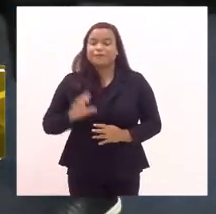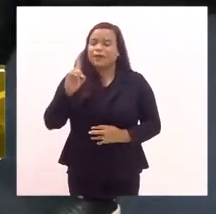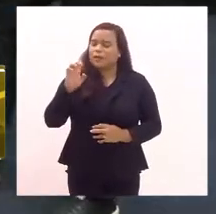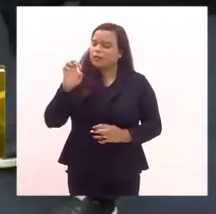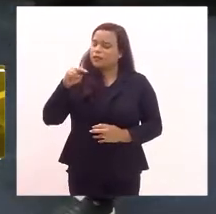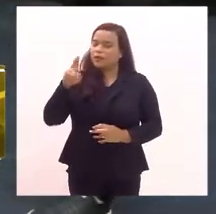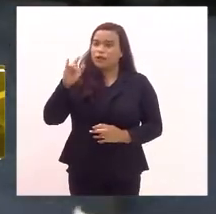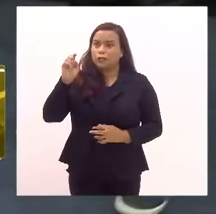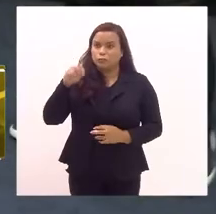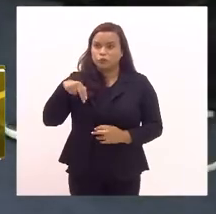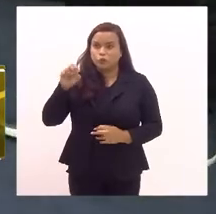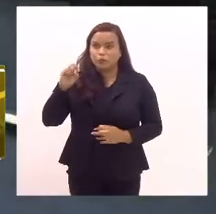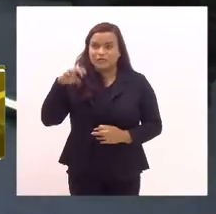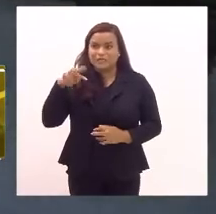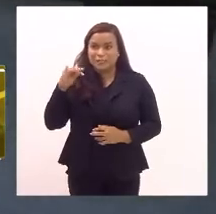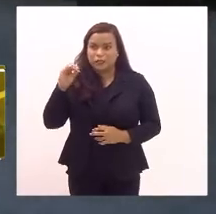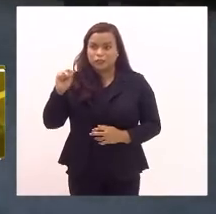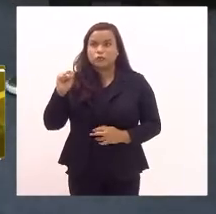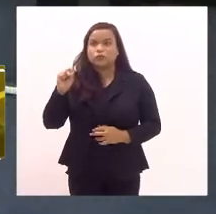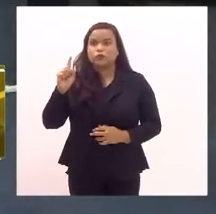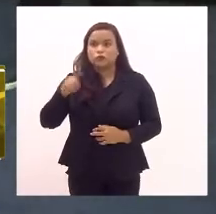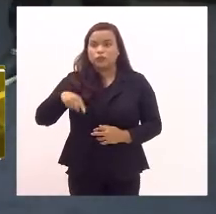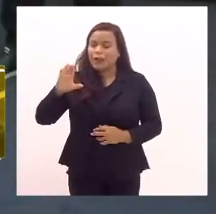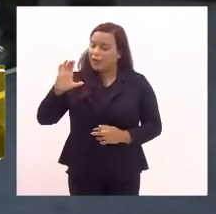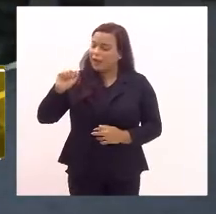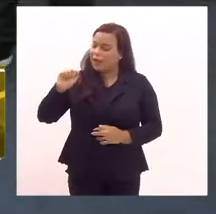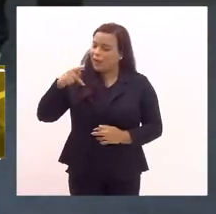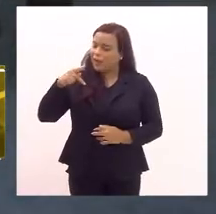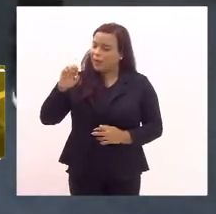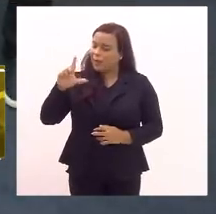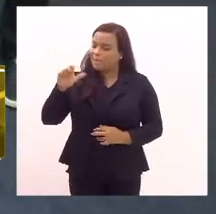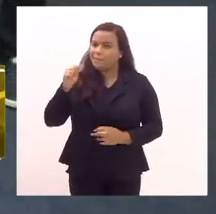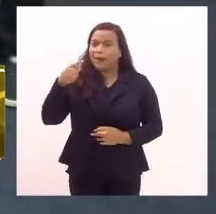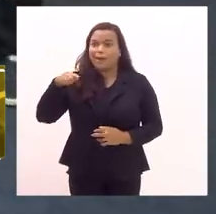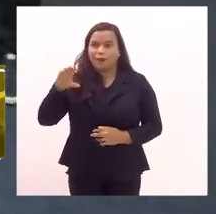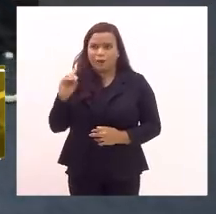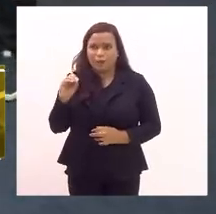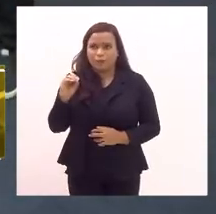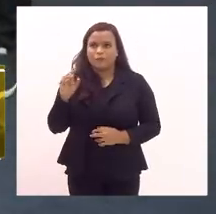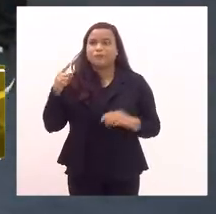Denilson dos Santos Satiro, capelão.